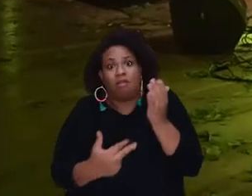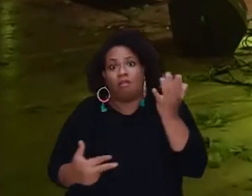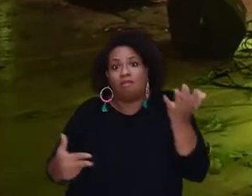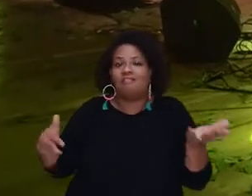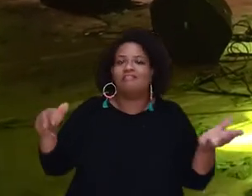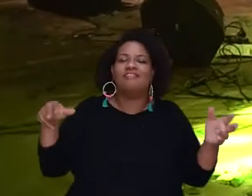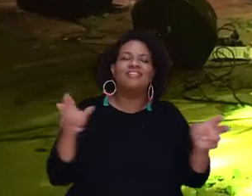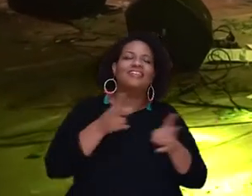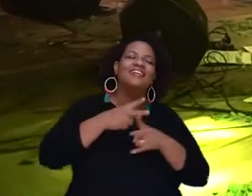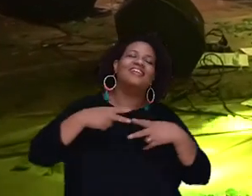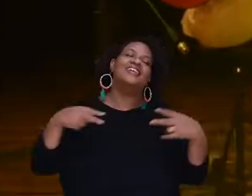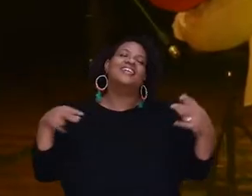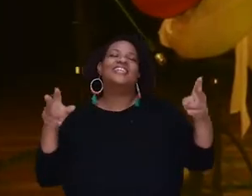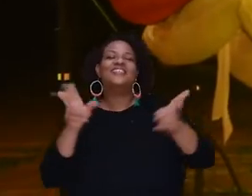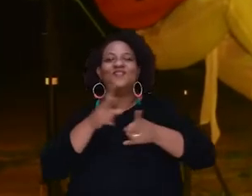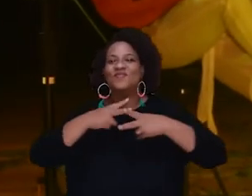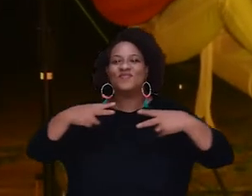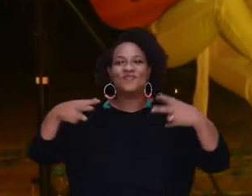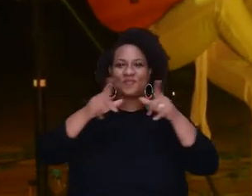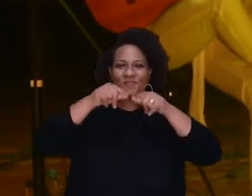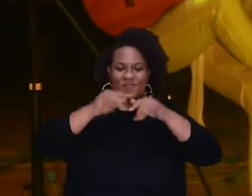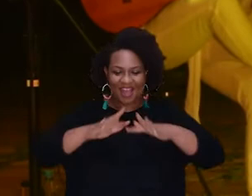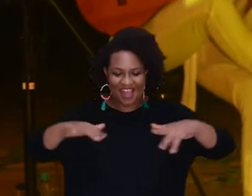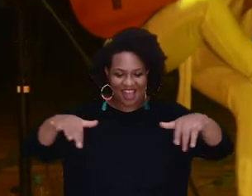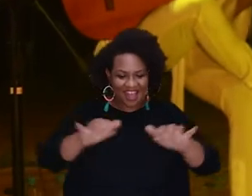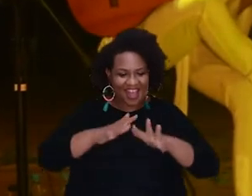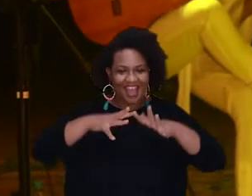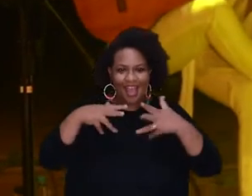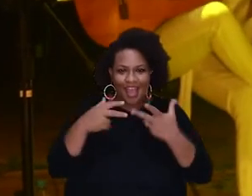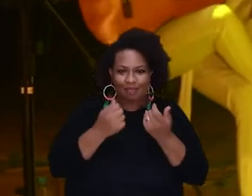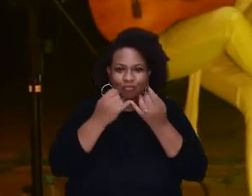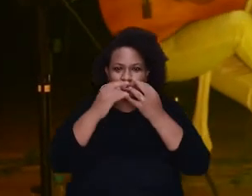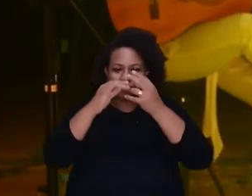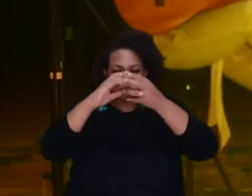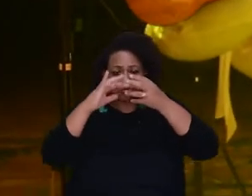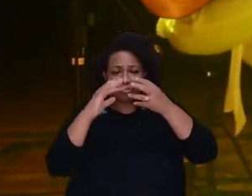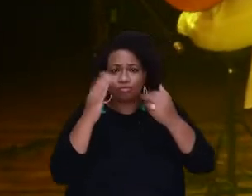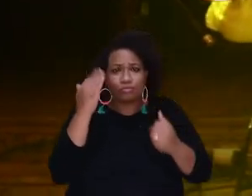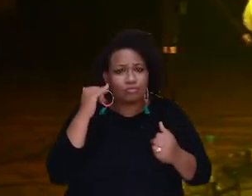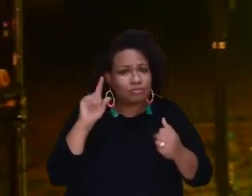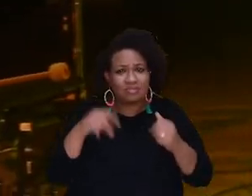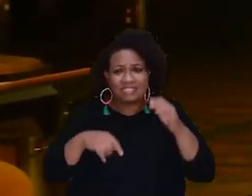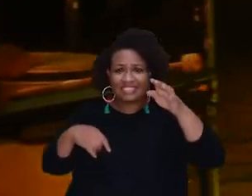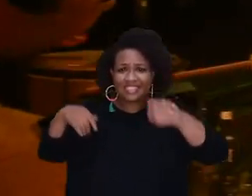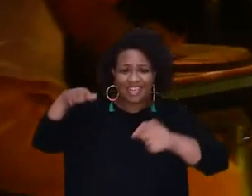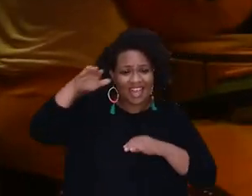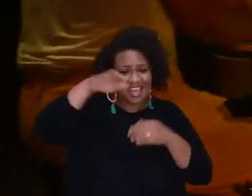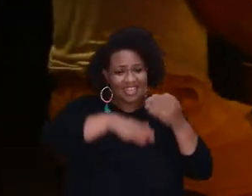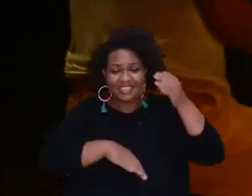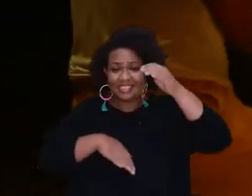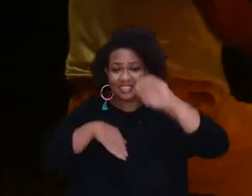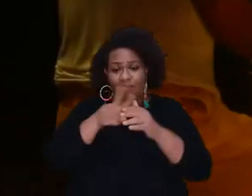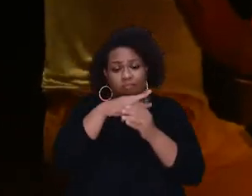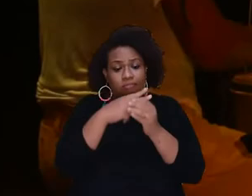e mergulha e se afunda. Brisa que vem do mar, enche meu copo de espuma, triste de quem